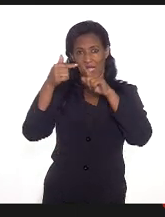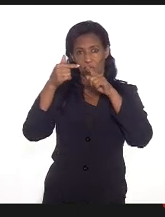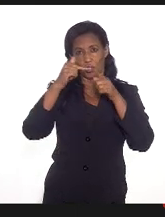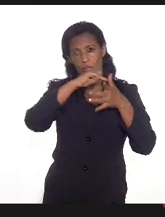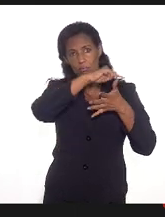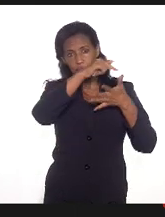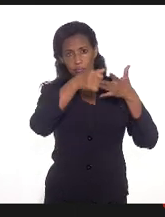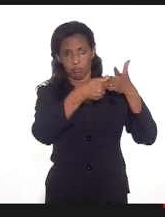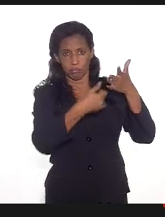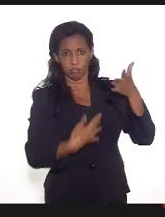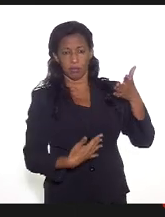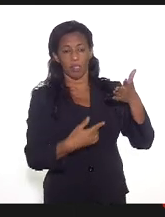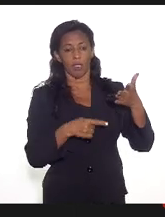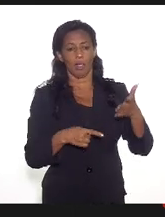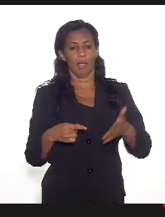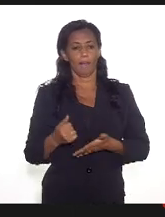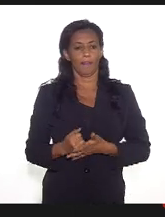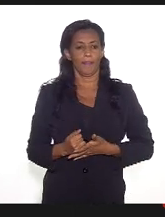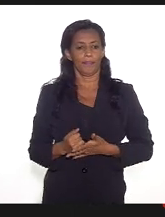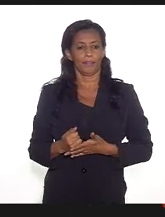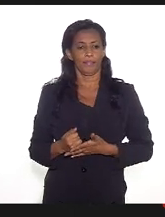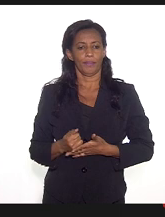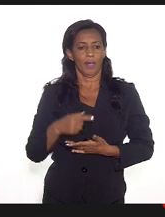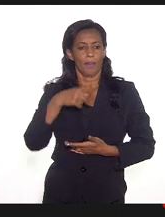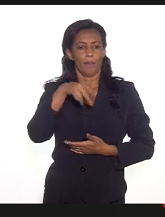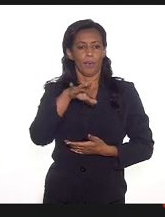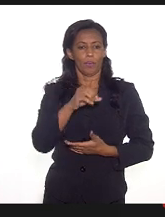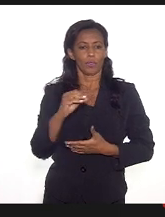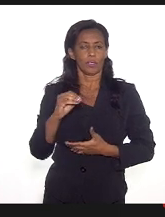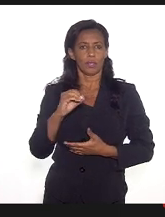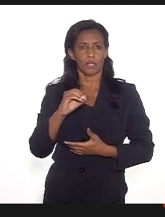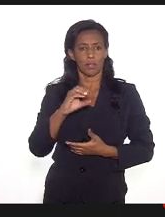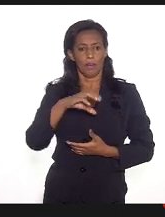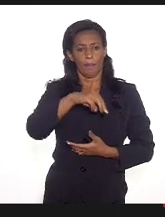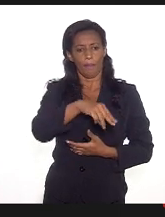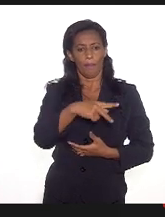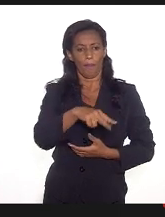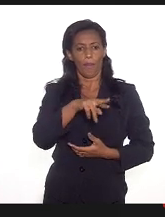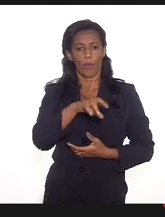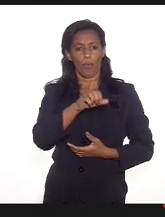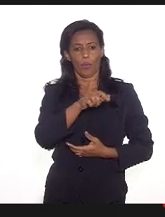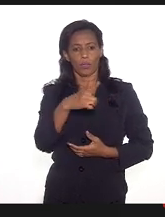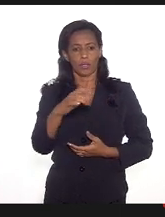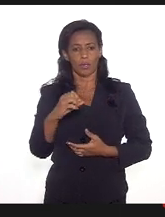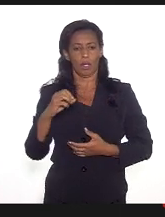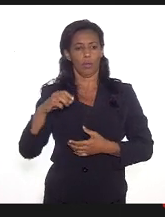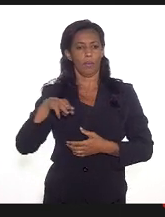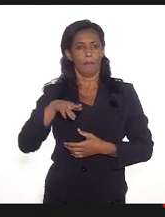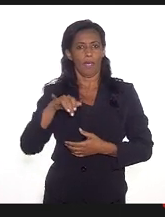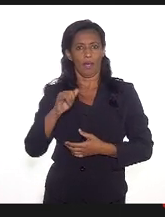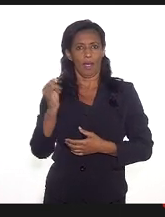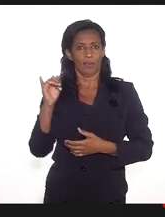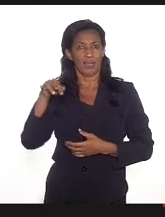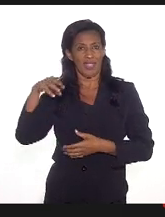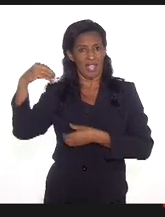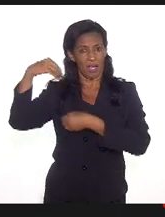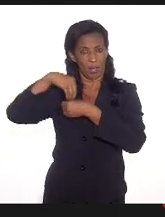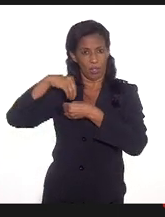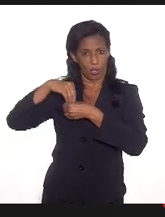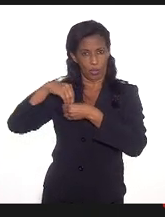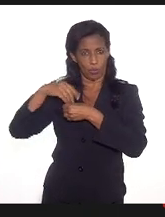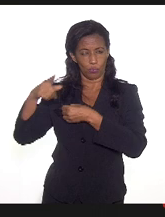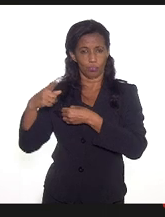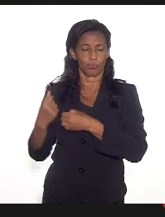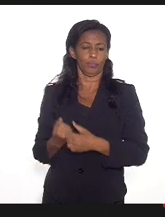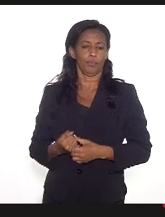pontos. A promoção do mercado interno, justamente levando em consideração a matriz de produção brasileira, a